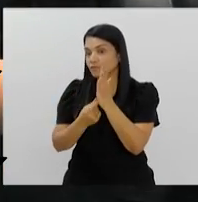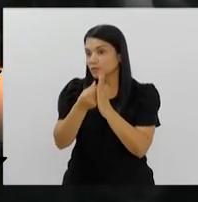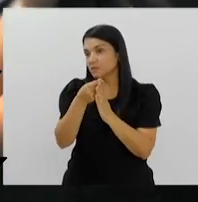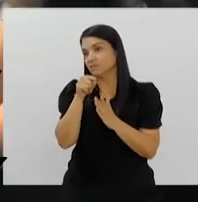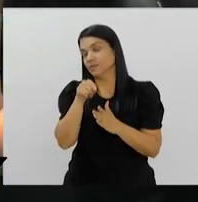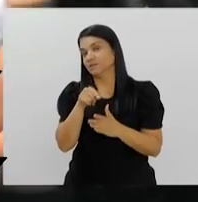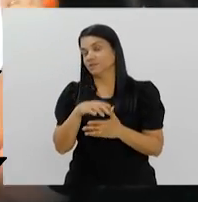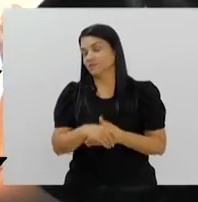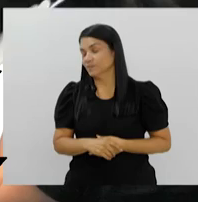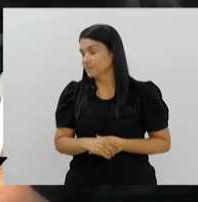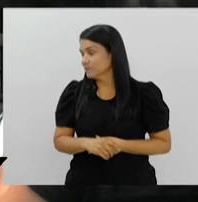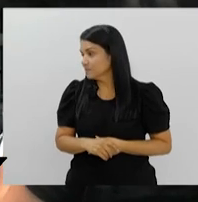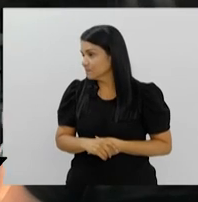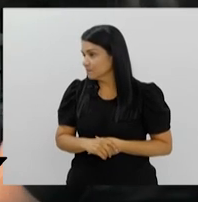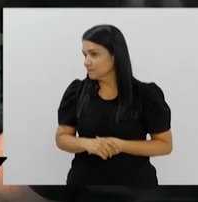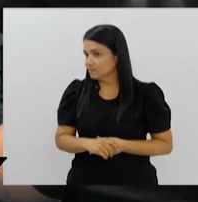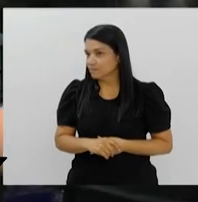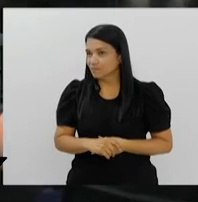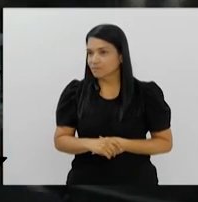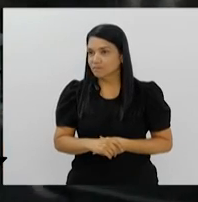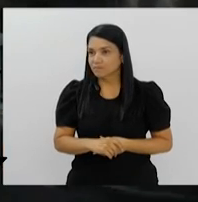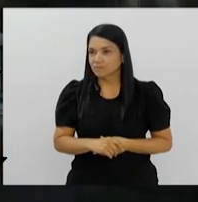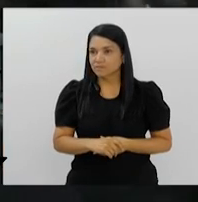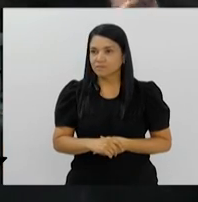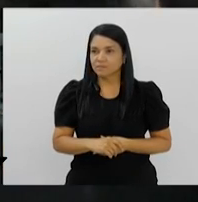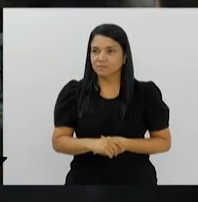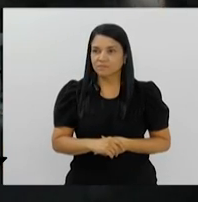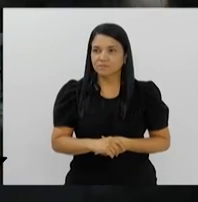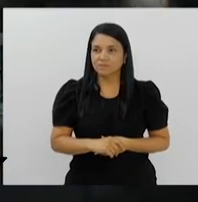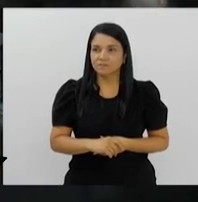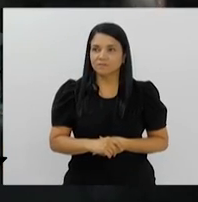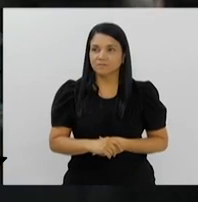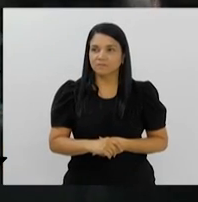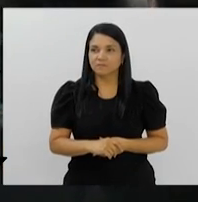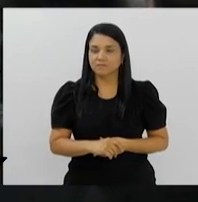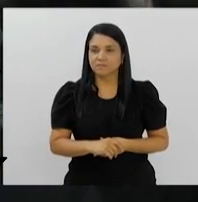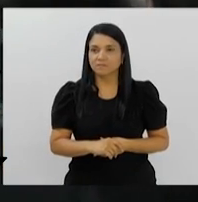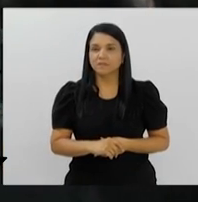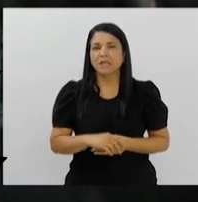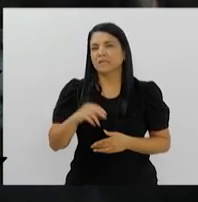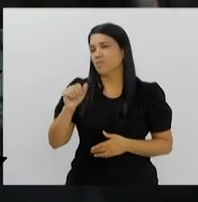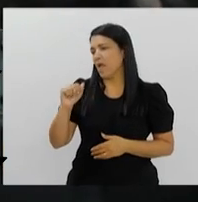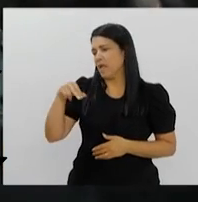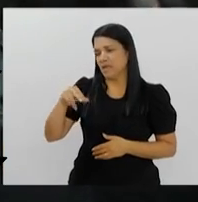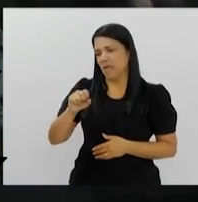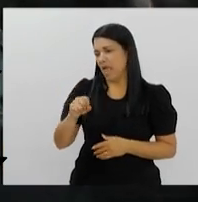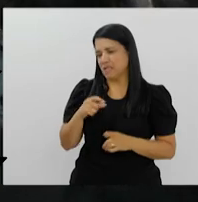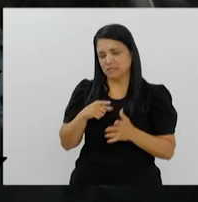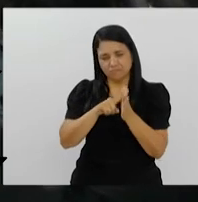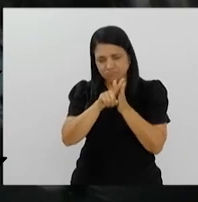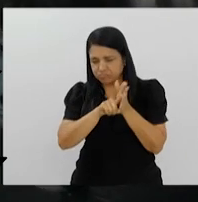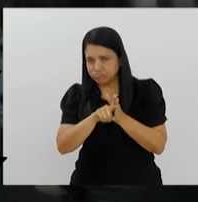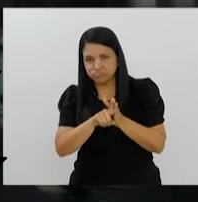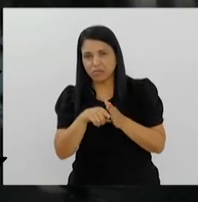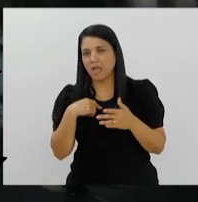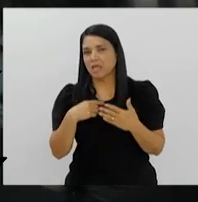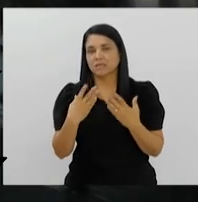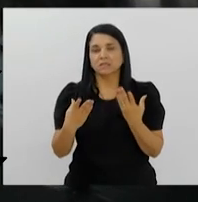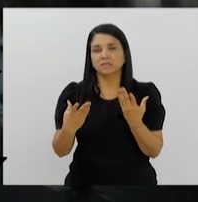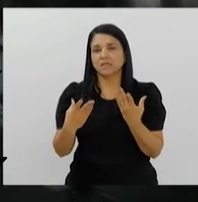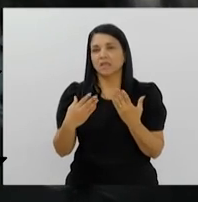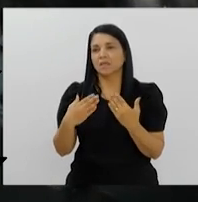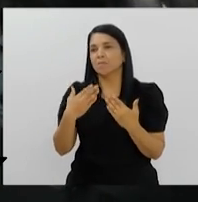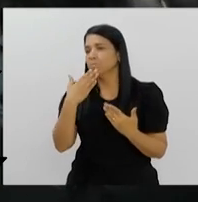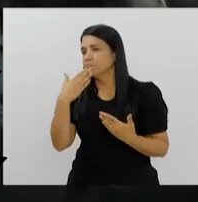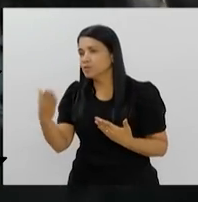outra ou o senhor não fale nada nome de Jes está no vermelho ou está no azul que NS que tem que averiguar que tem que submeter a uns